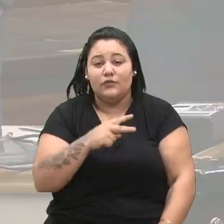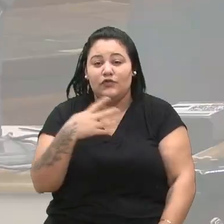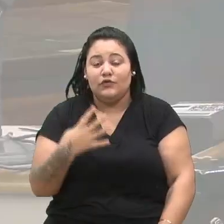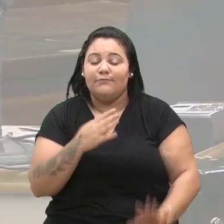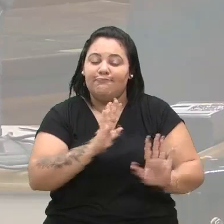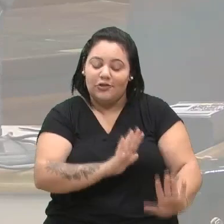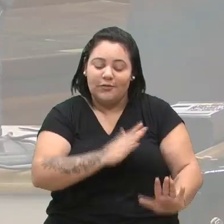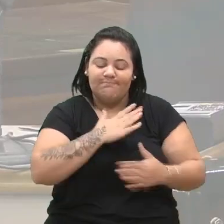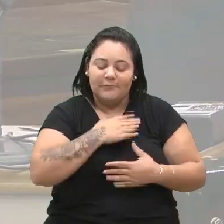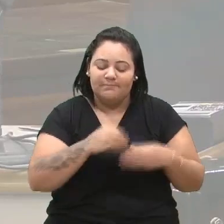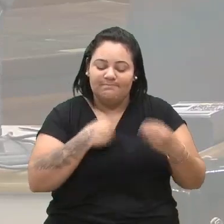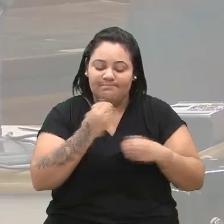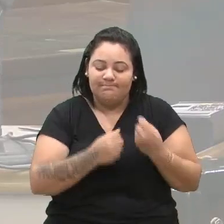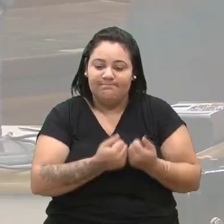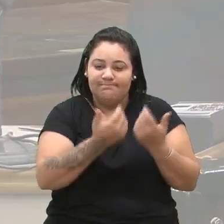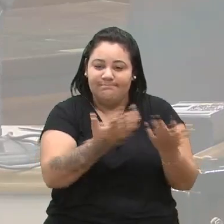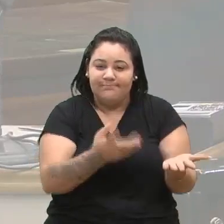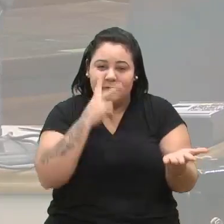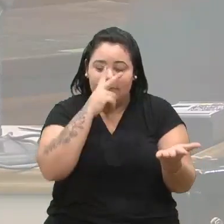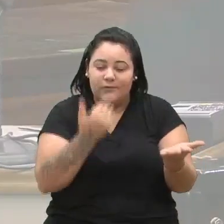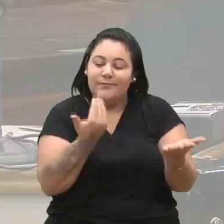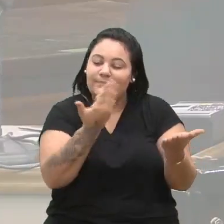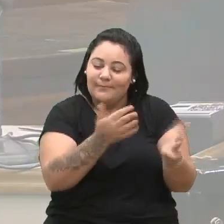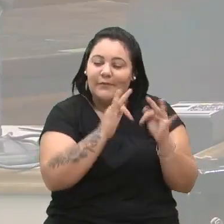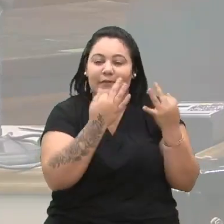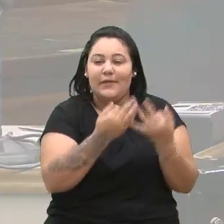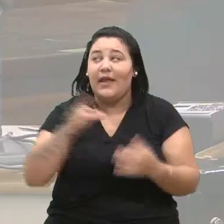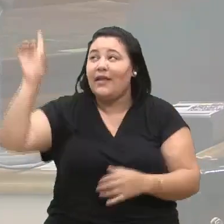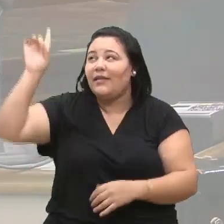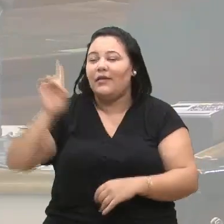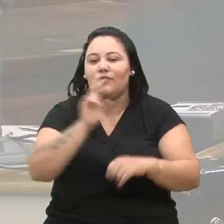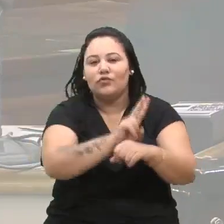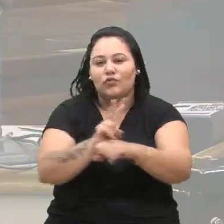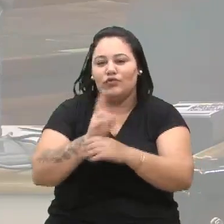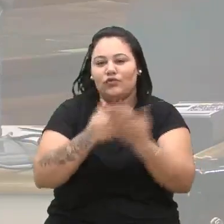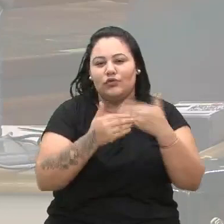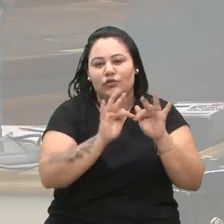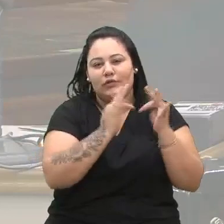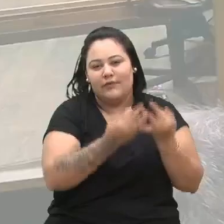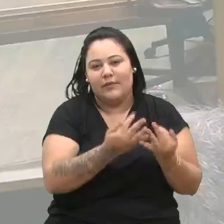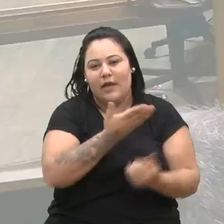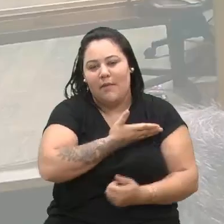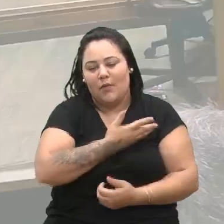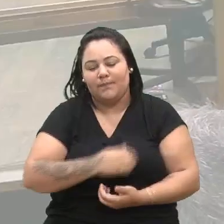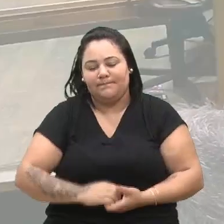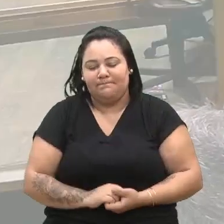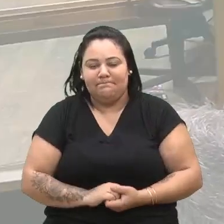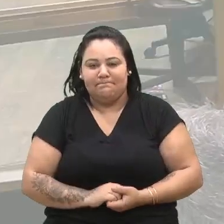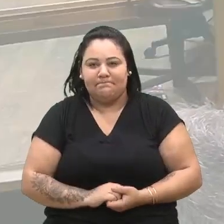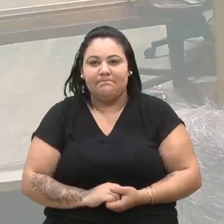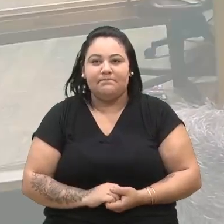sinceros sentimentos e muita força à família, e que Deus conforte a todos os familiares e amigos. Obrigado, presidente. Vereador